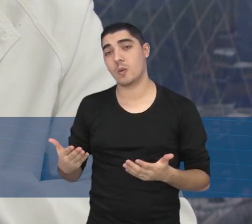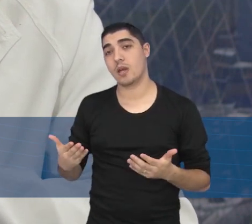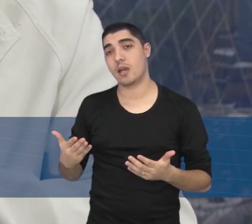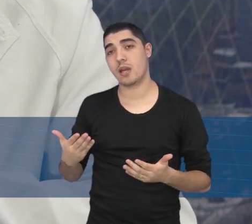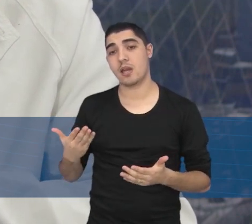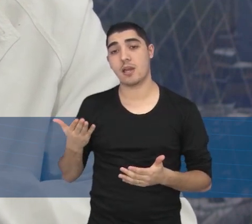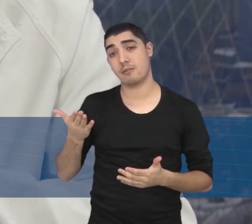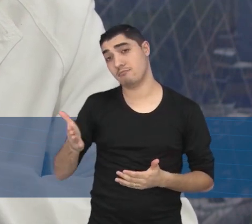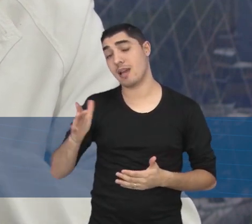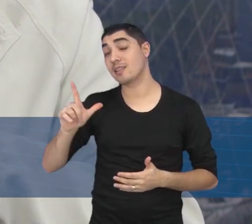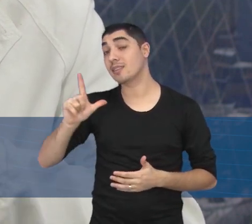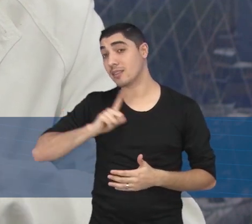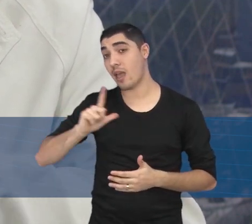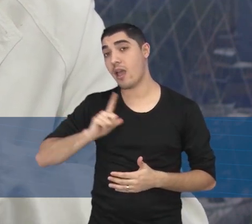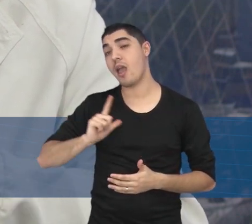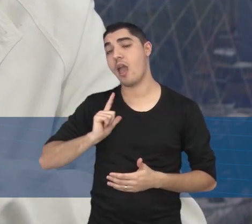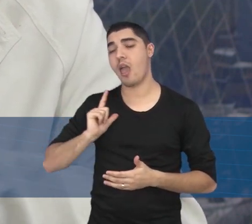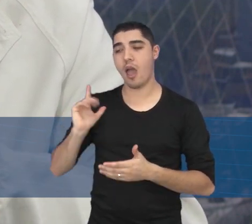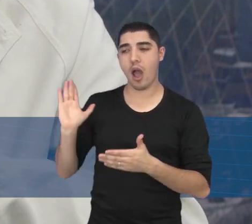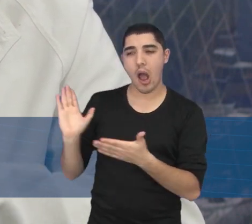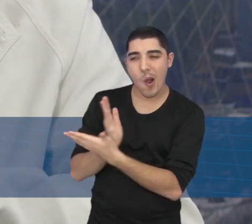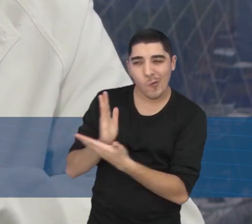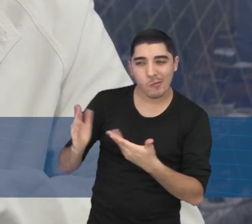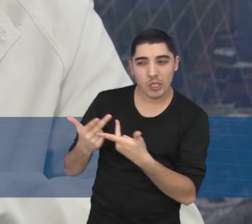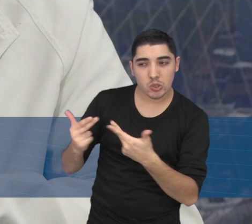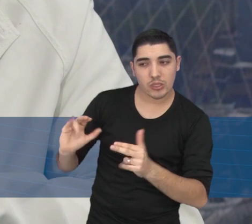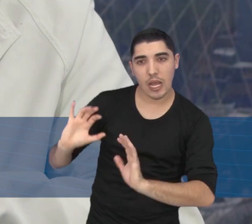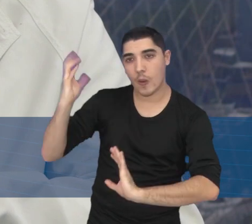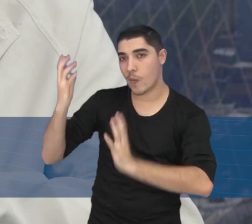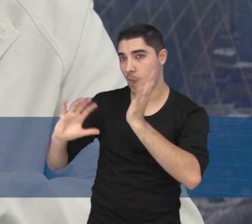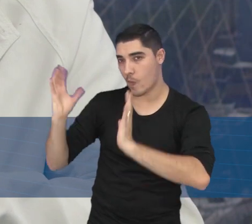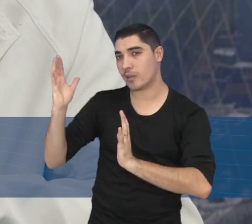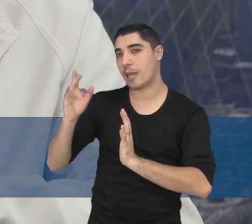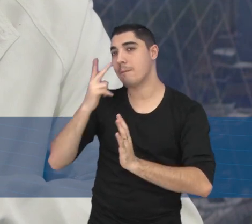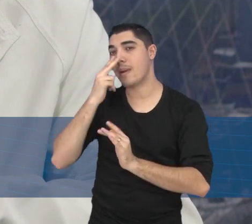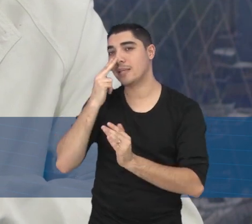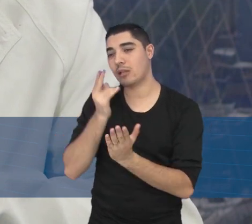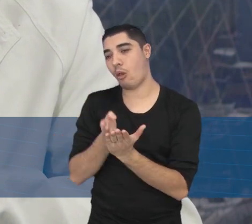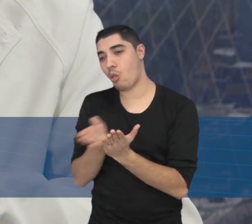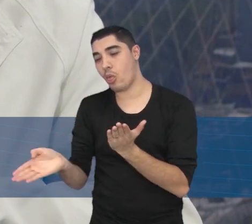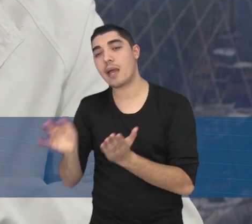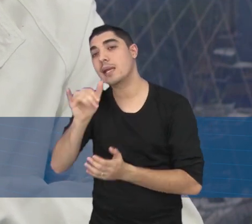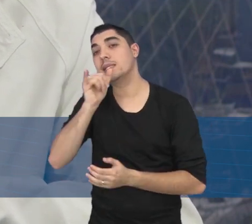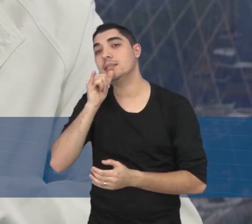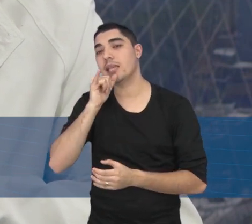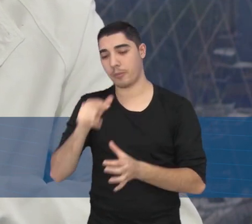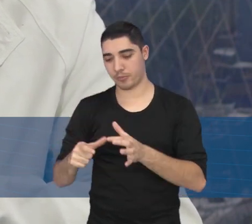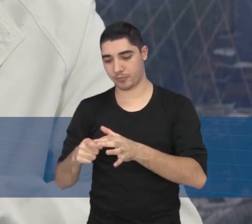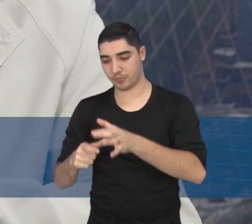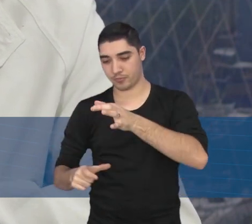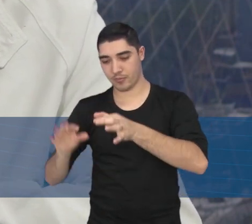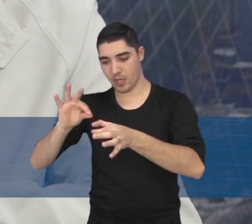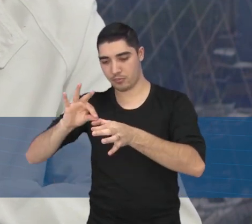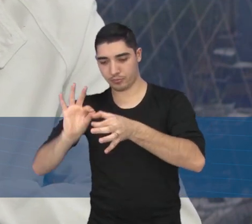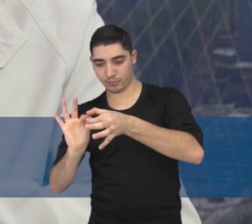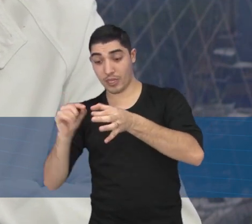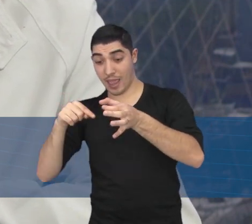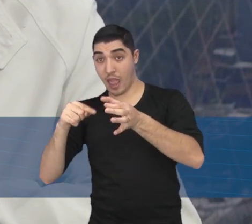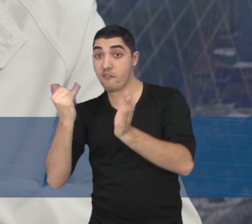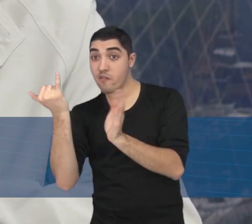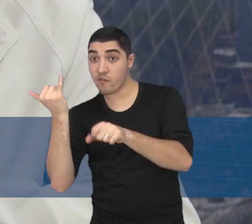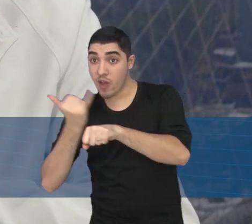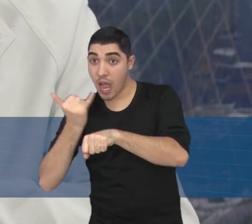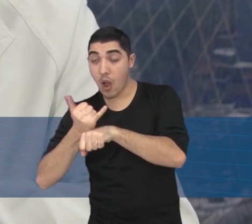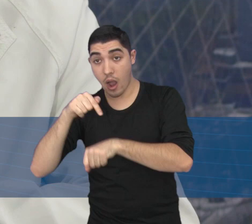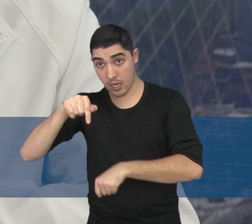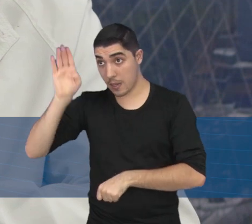Só que tem algumas coisas que fogem um pouquinho. Por exemplo, latas de alumínio. O Brasil, ele